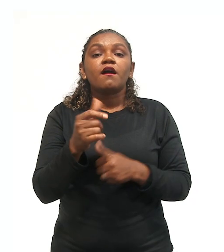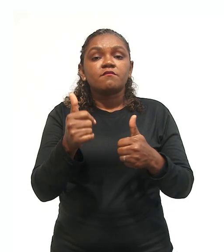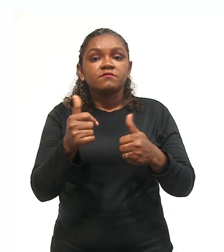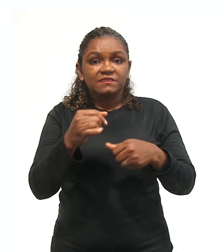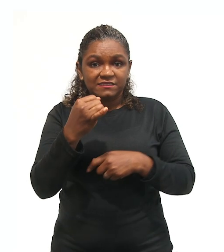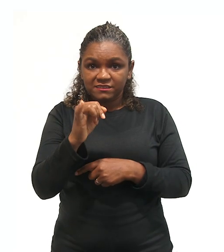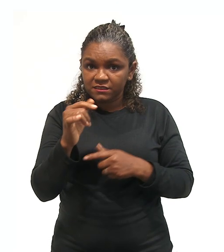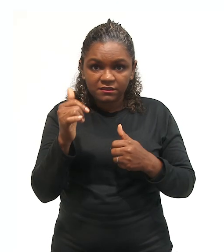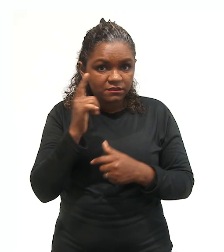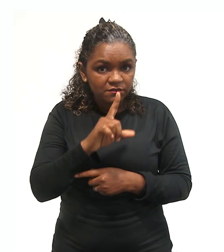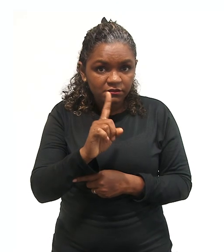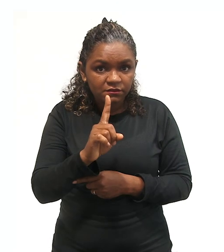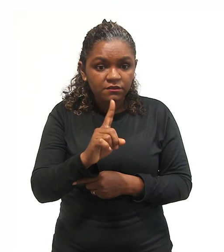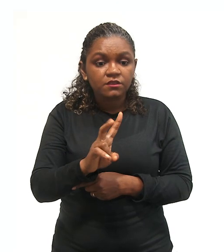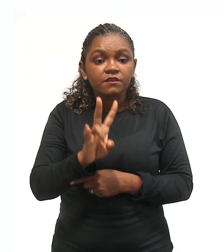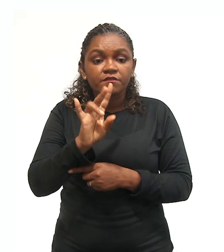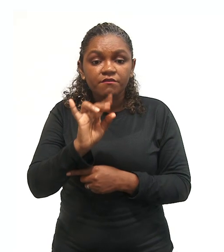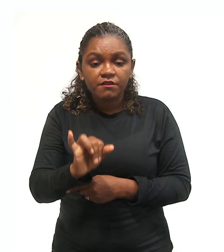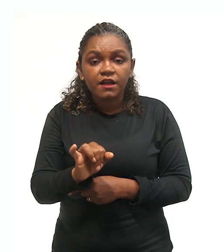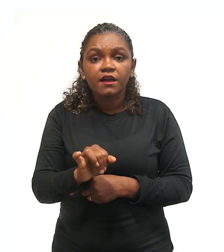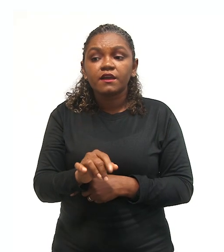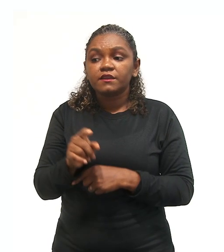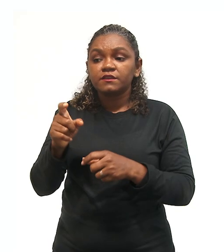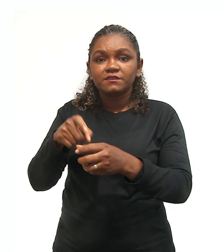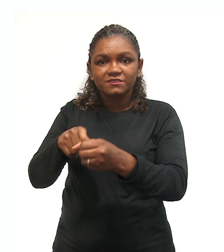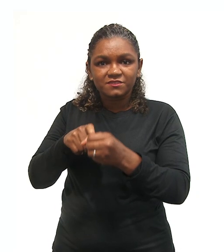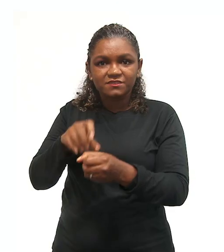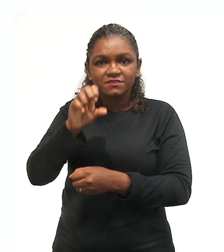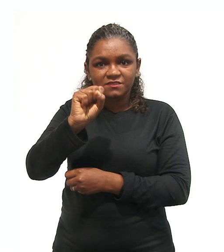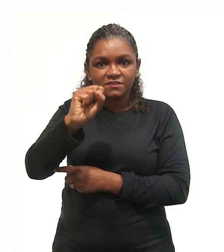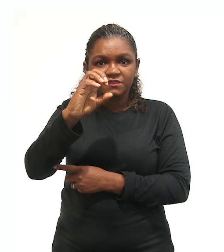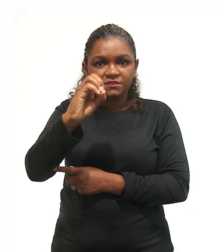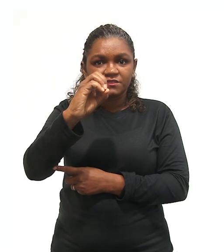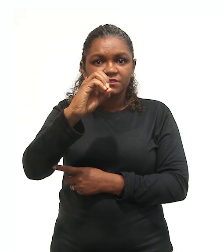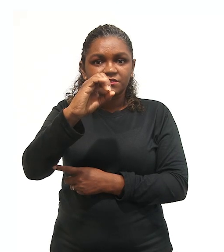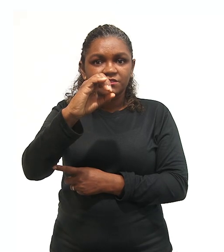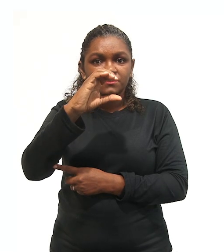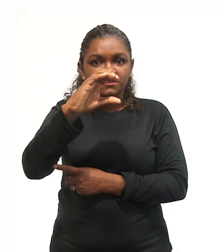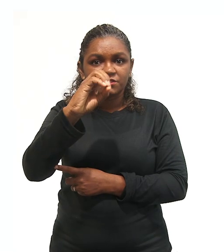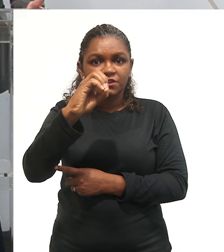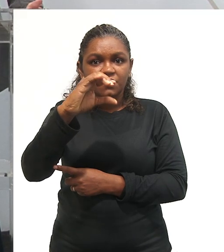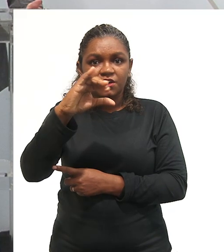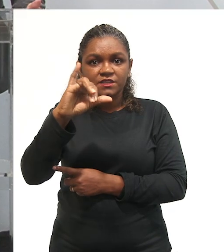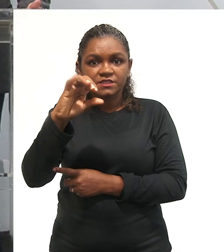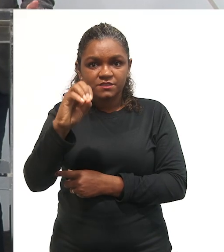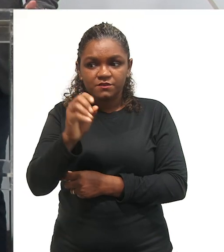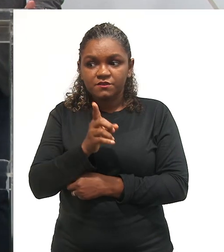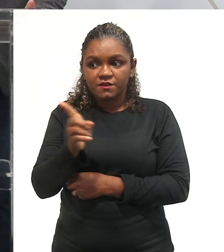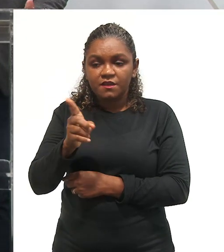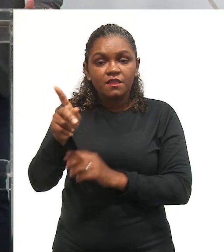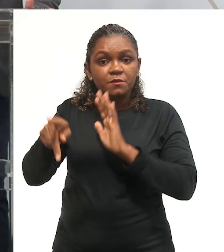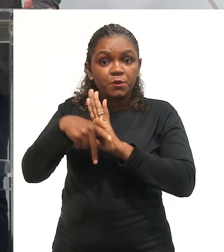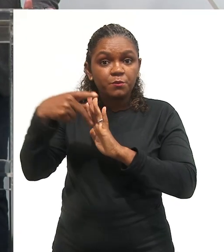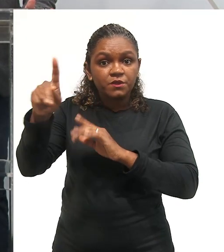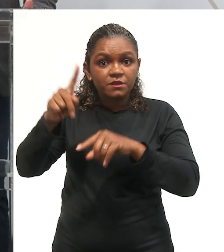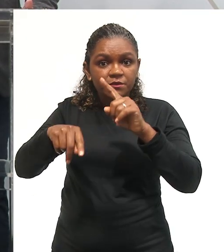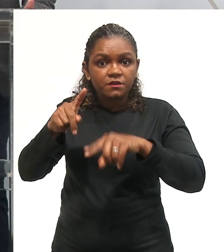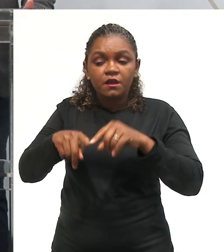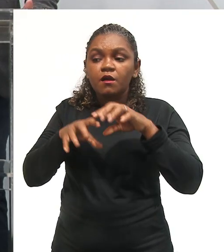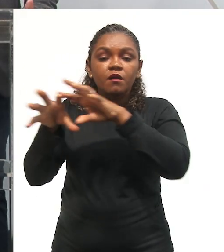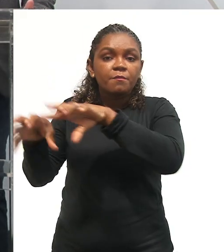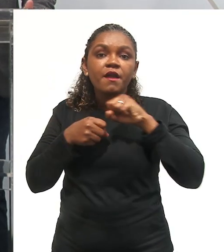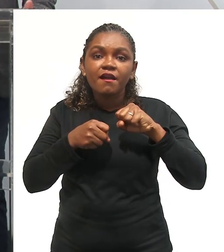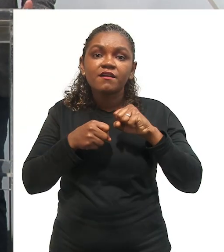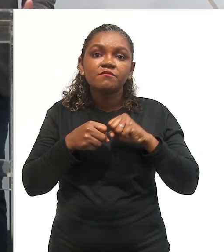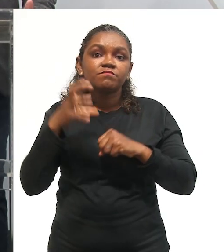dos sócios para o pagamento das dívidas da empresa. É preciso, então, observar que, se essa